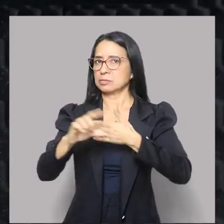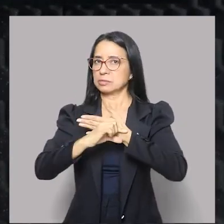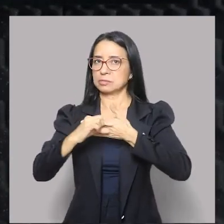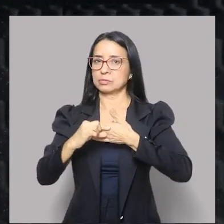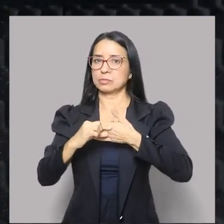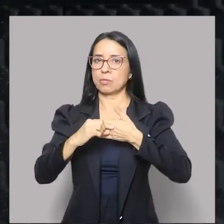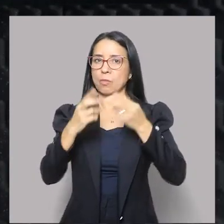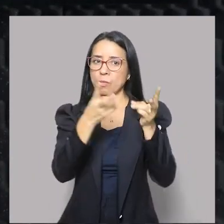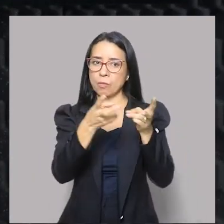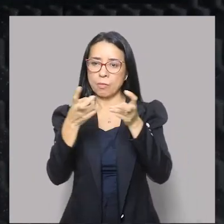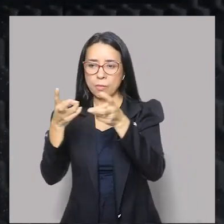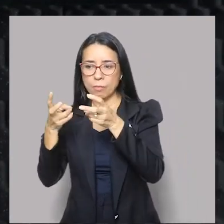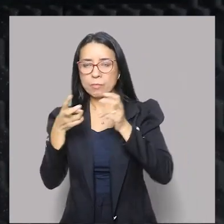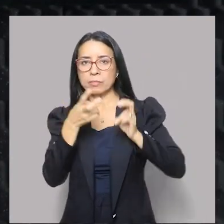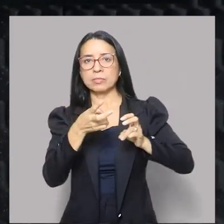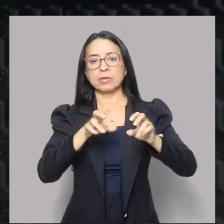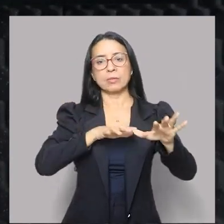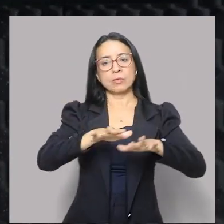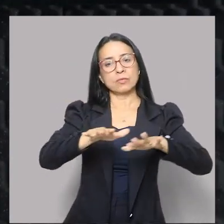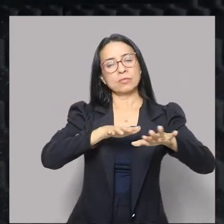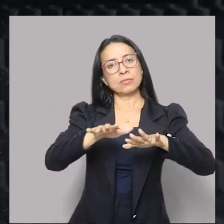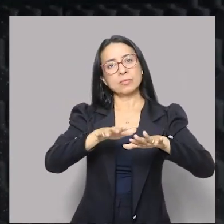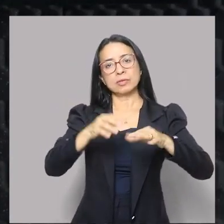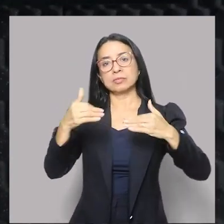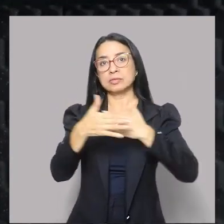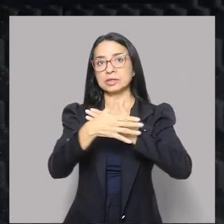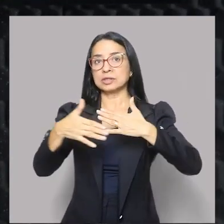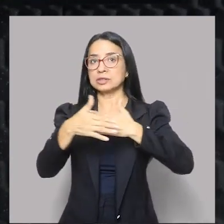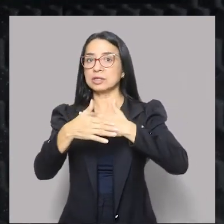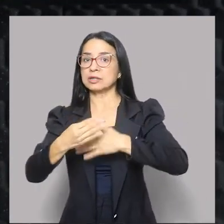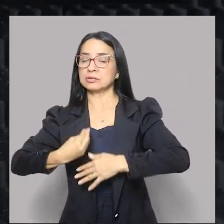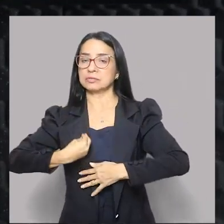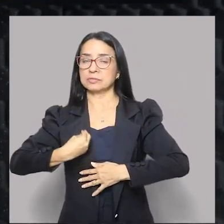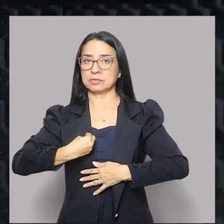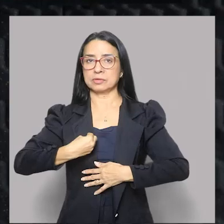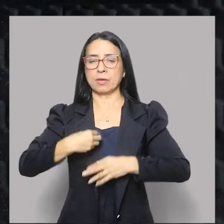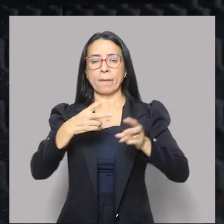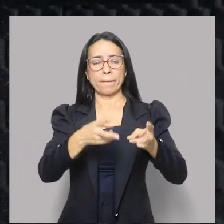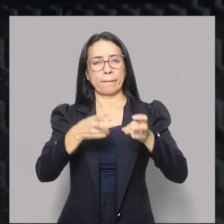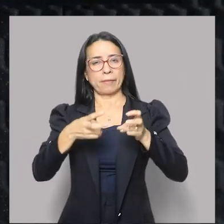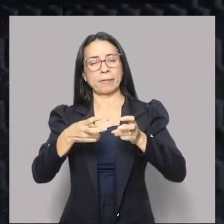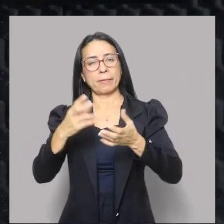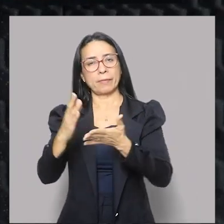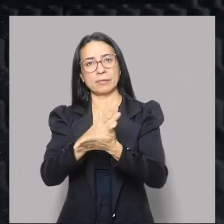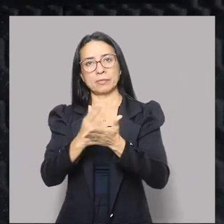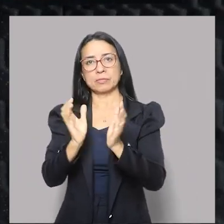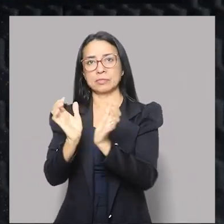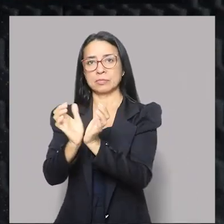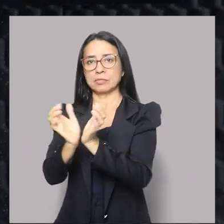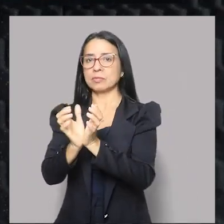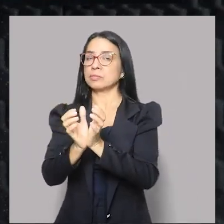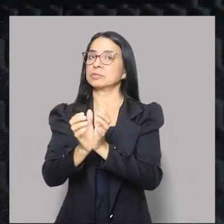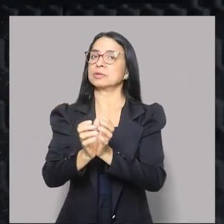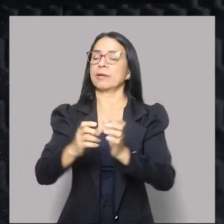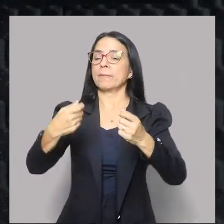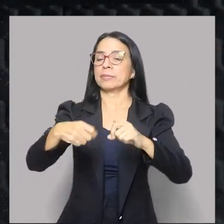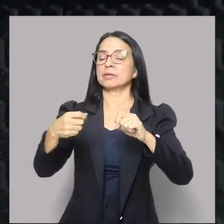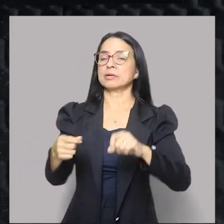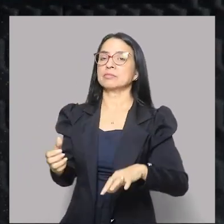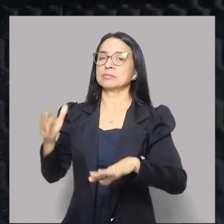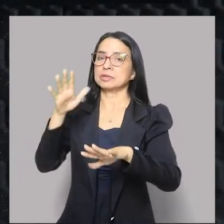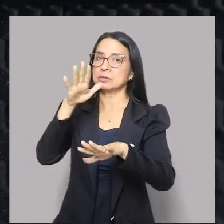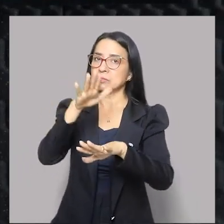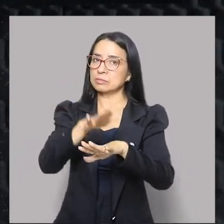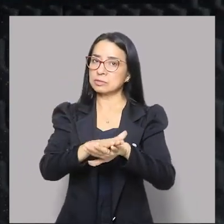a cidade estava passando e ele percebeu que certos grupos necessitavam também ser incluídos ali dentro